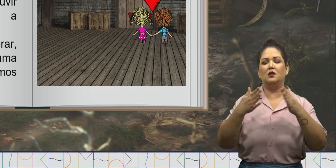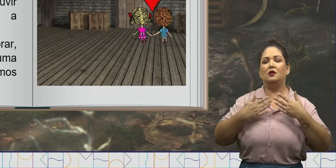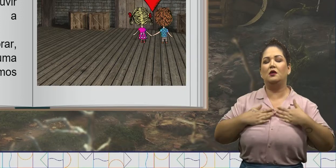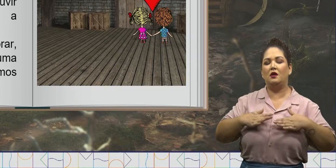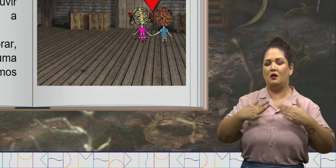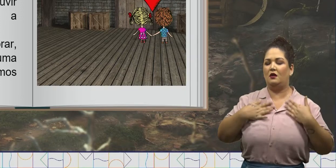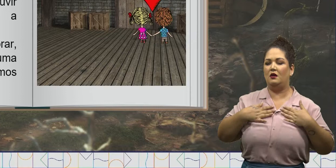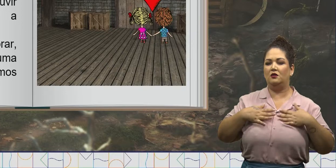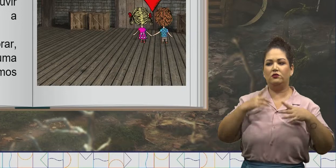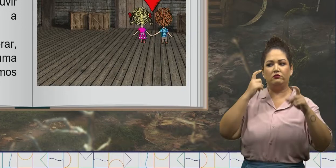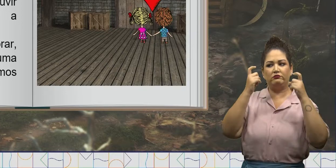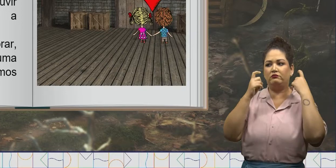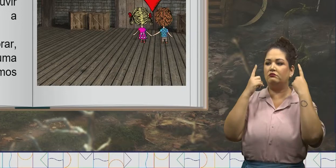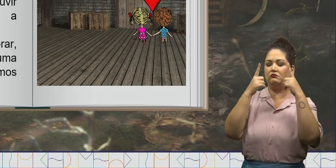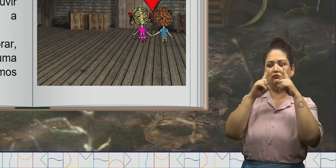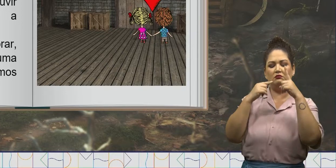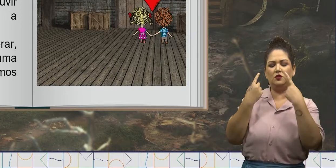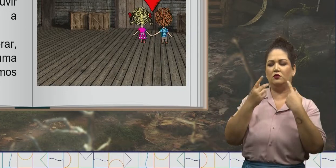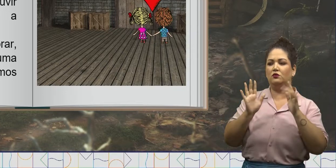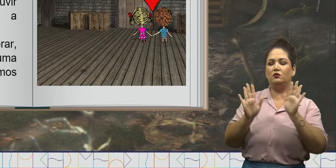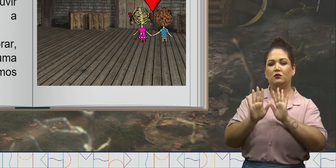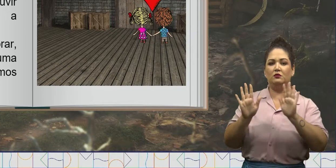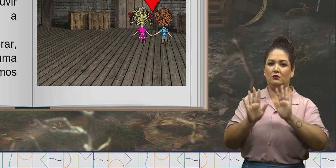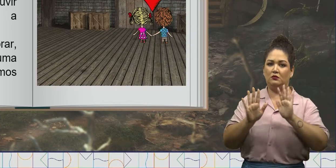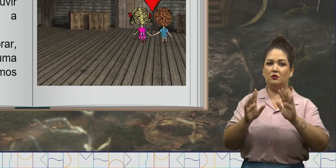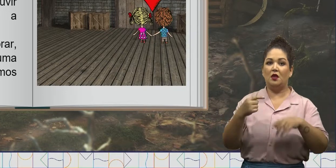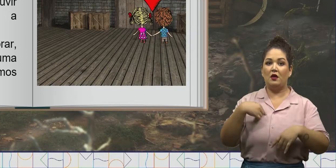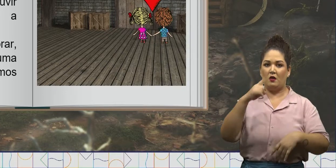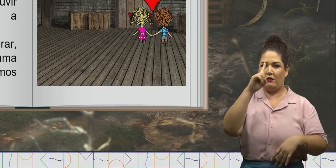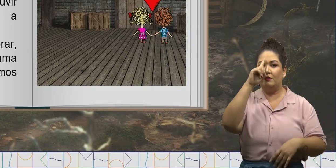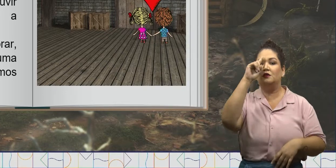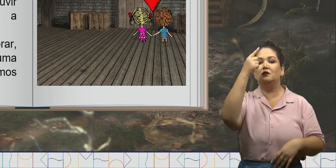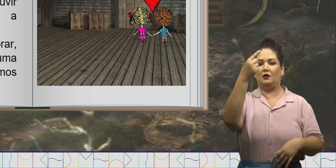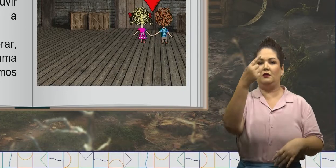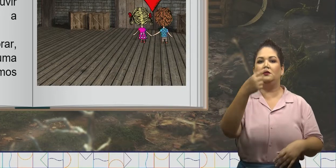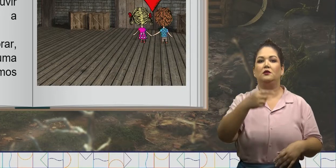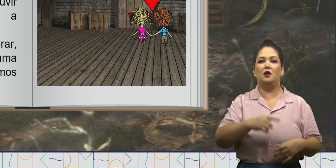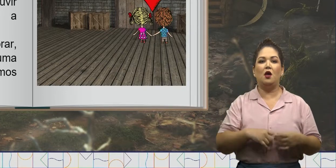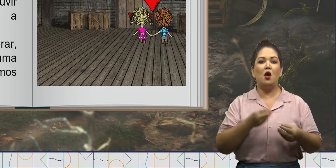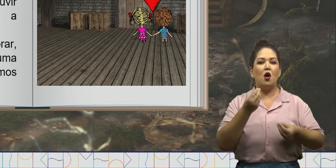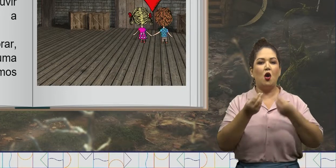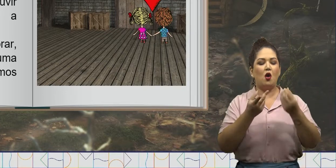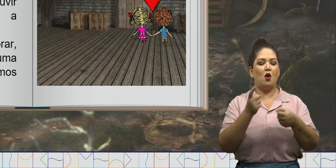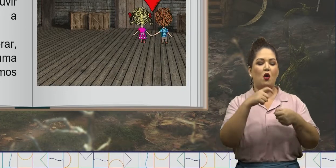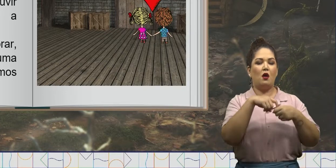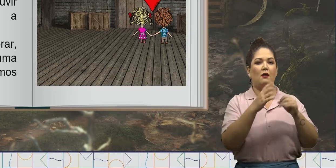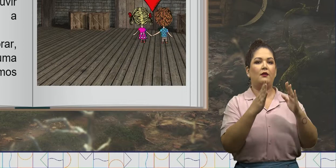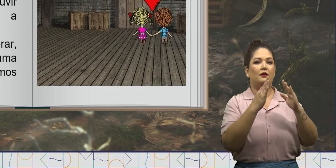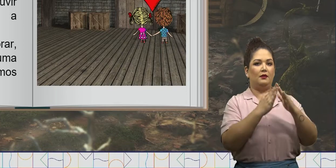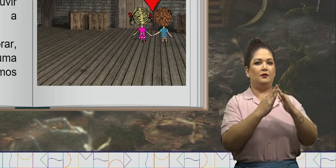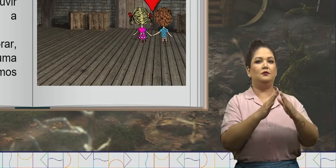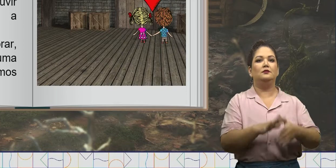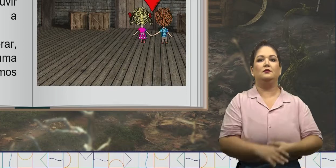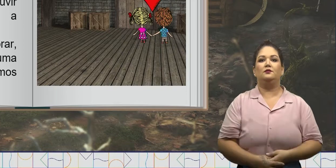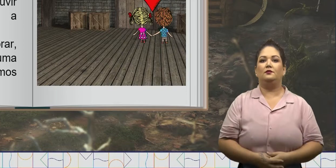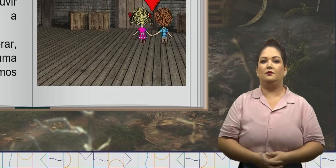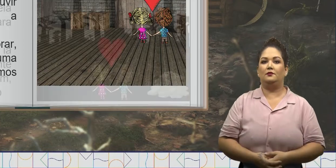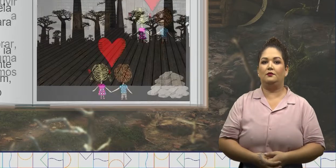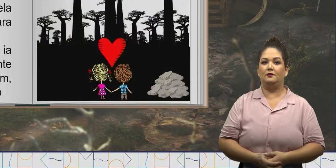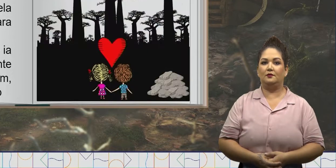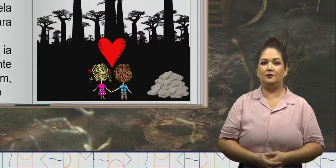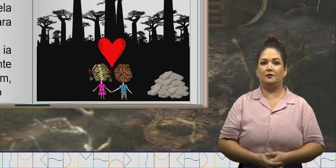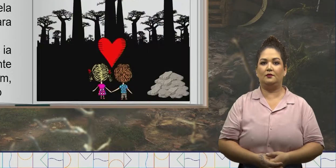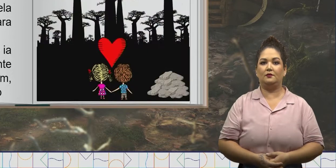tranquilizou. "Não precisa chorar, irmãzinha. Eu tenho uma ideia para conseguirmos voltar para